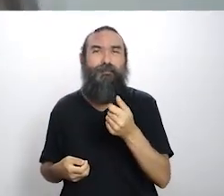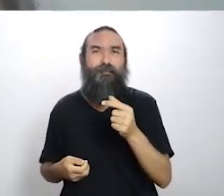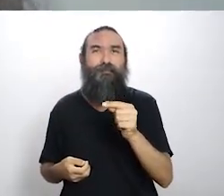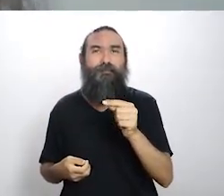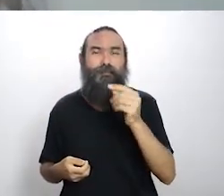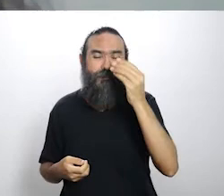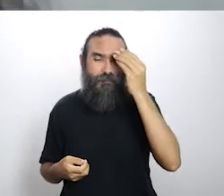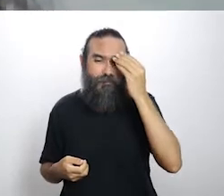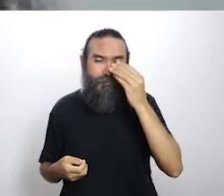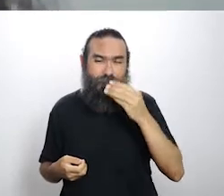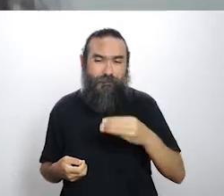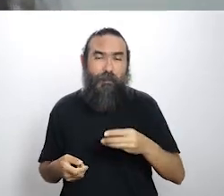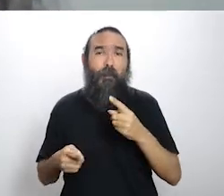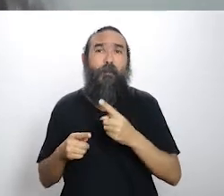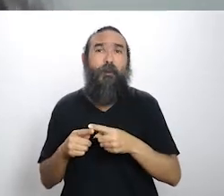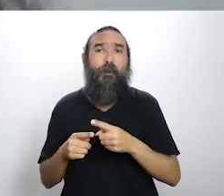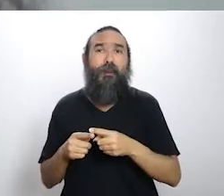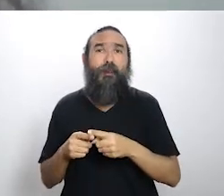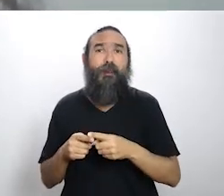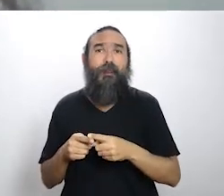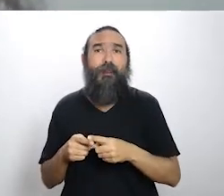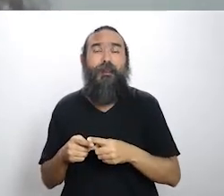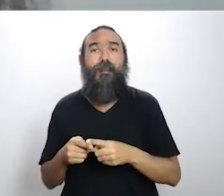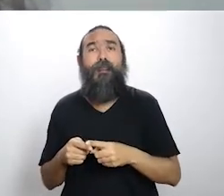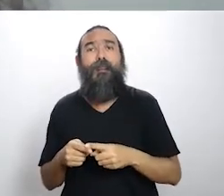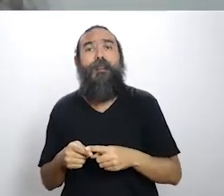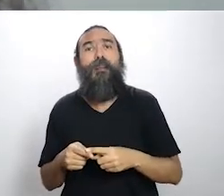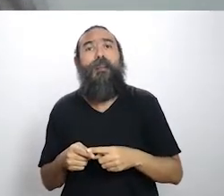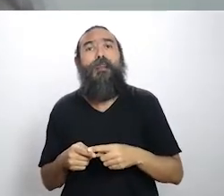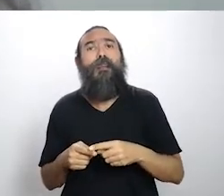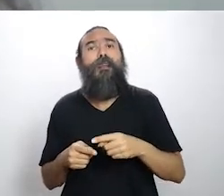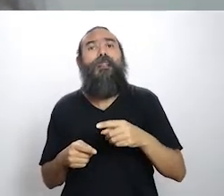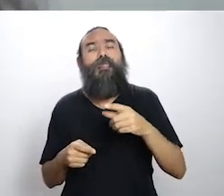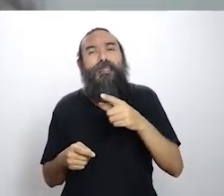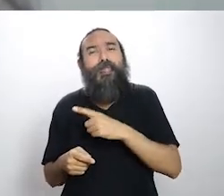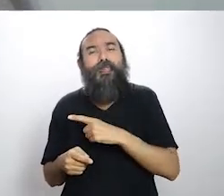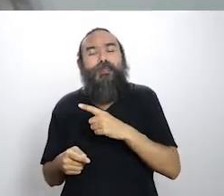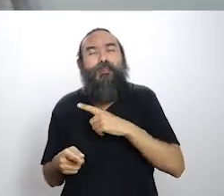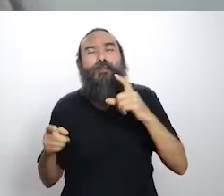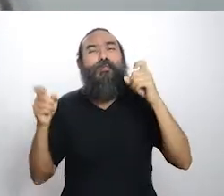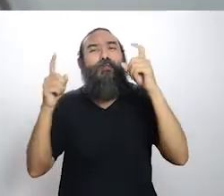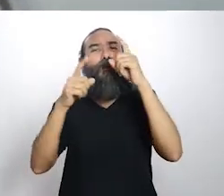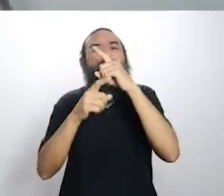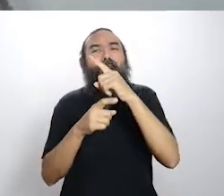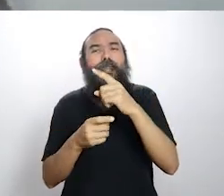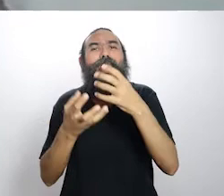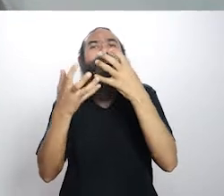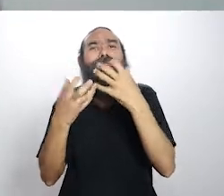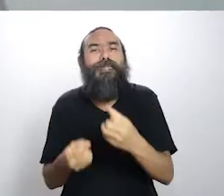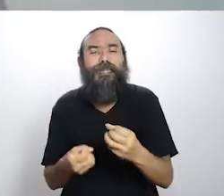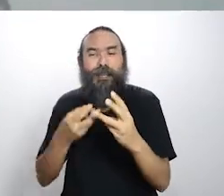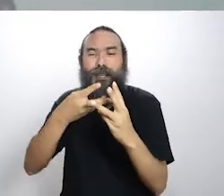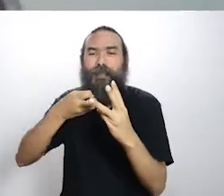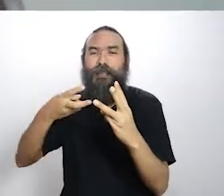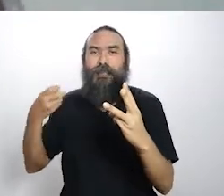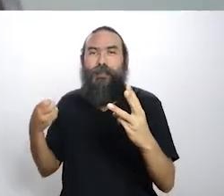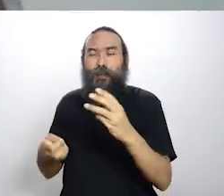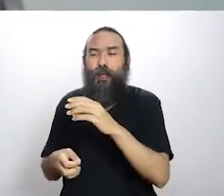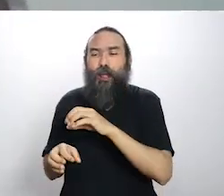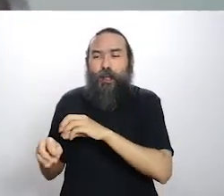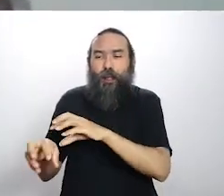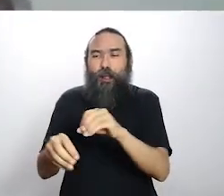desanimados, vamos dizer assim, porque esse sistema não aceita esse modelo próprio de educação. Quando eu estava no MEC, até no ano